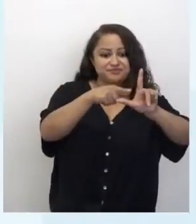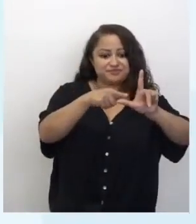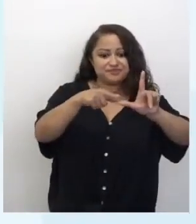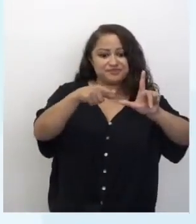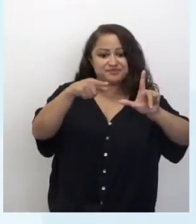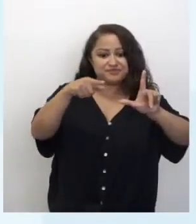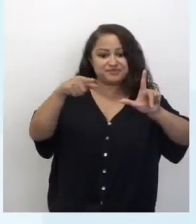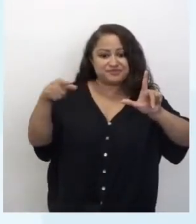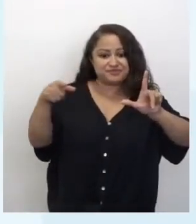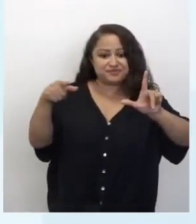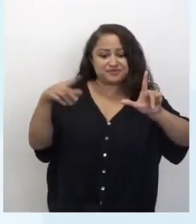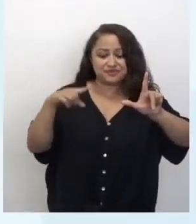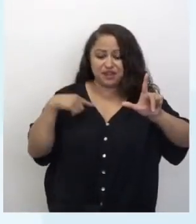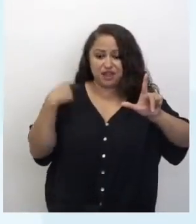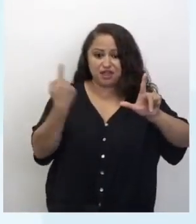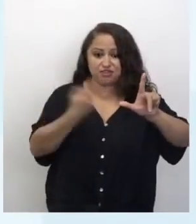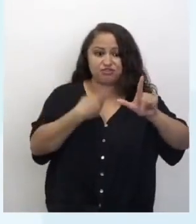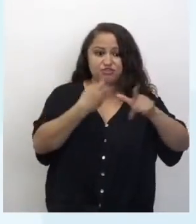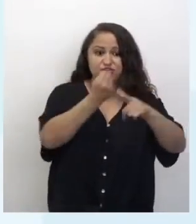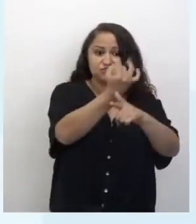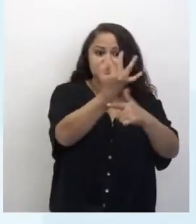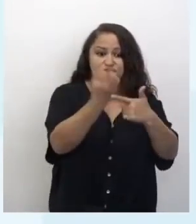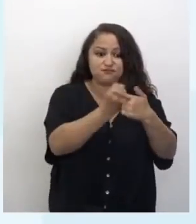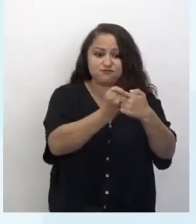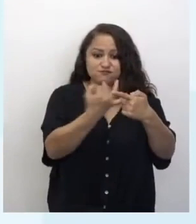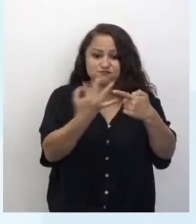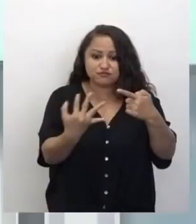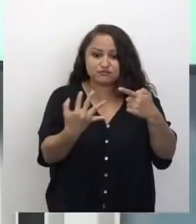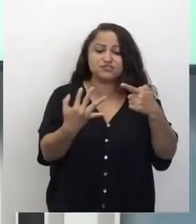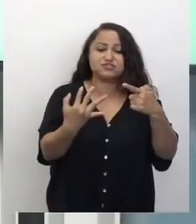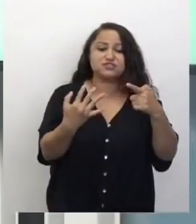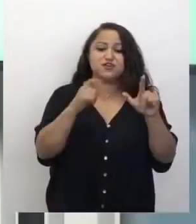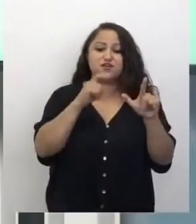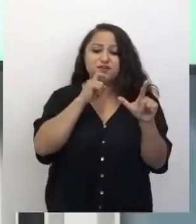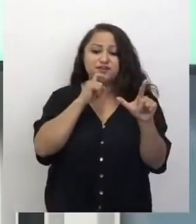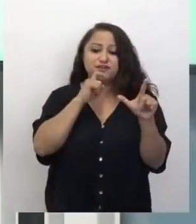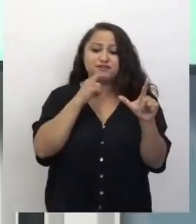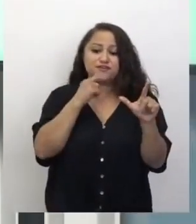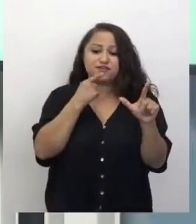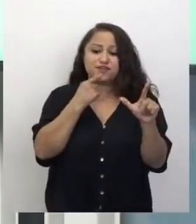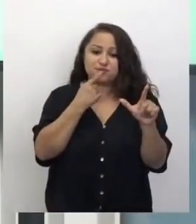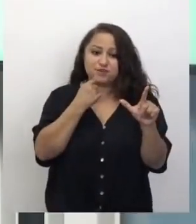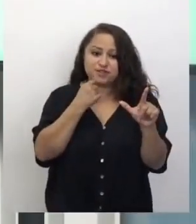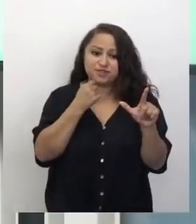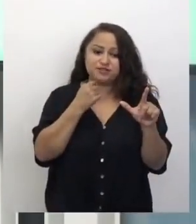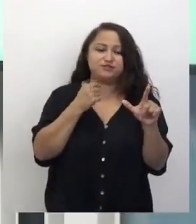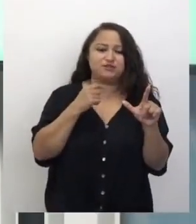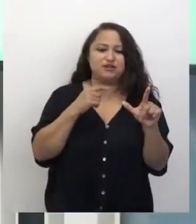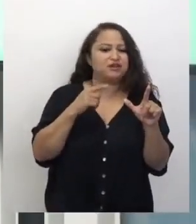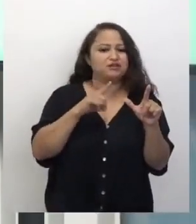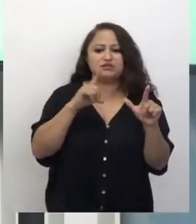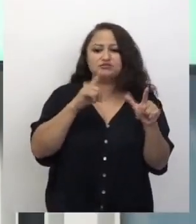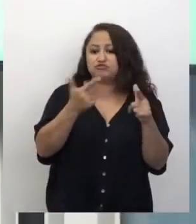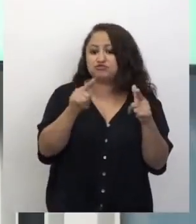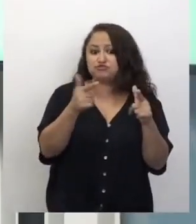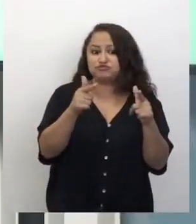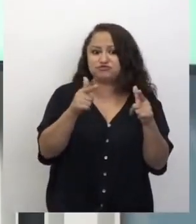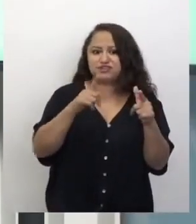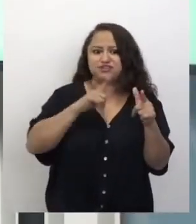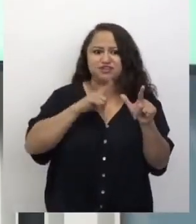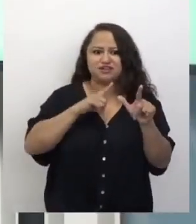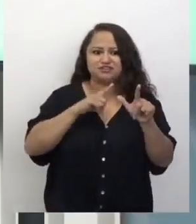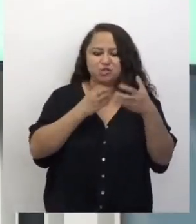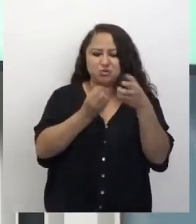Gente, a nossa função em vermelho, ela não está deslocada pela simetria. Ela está